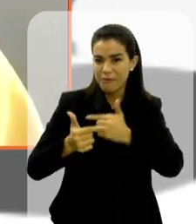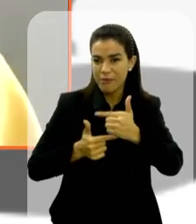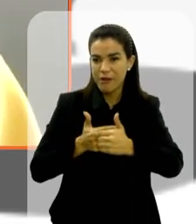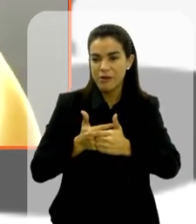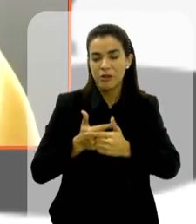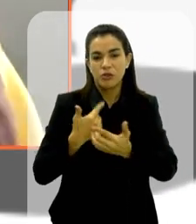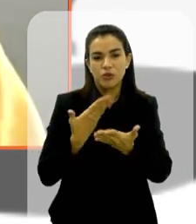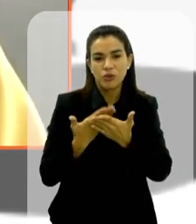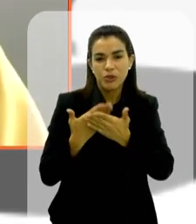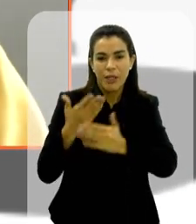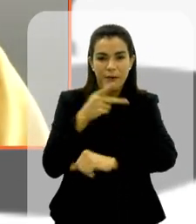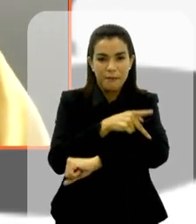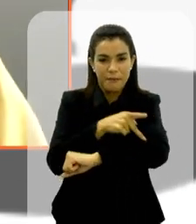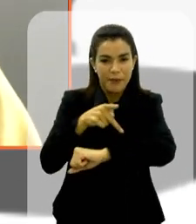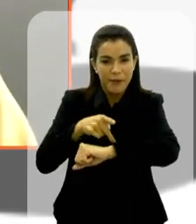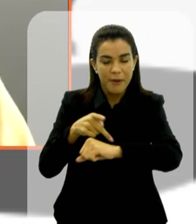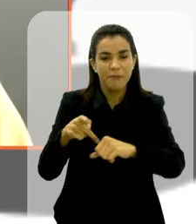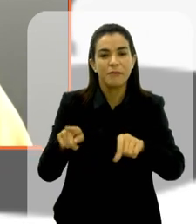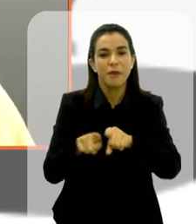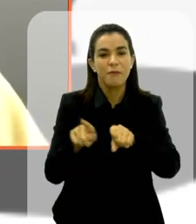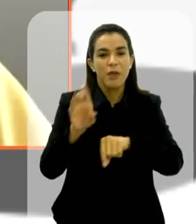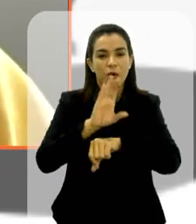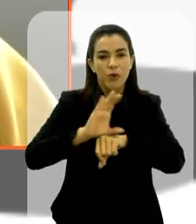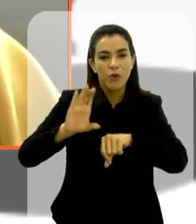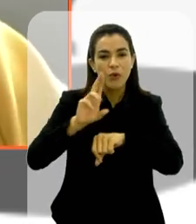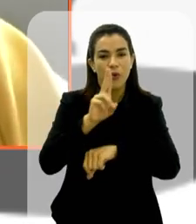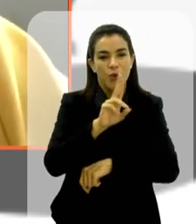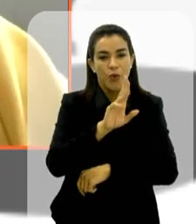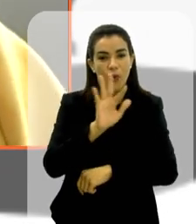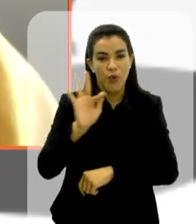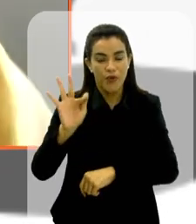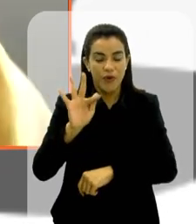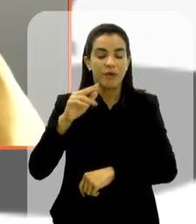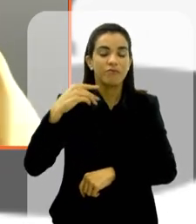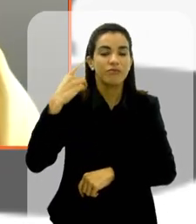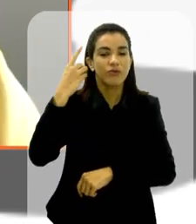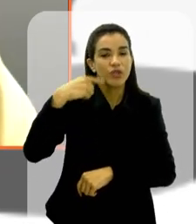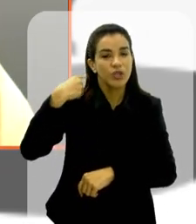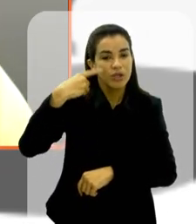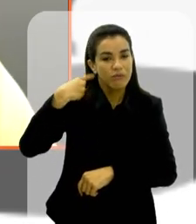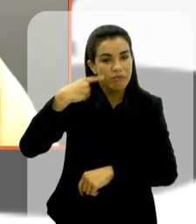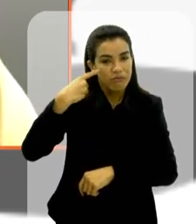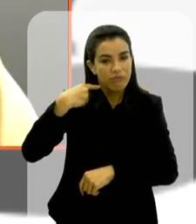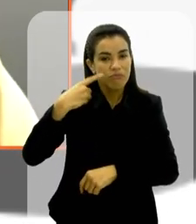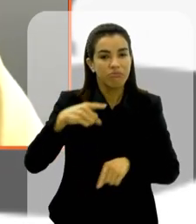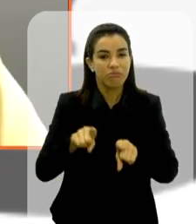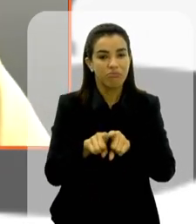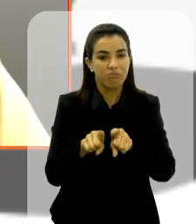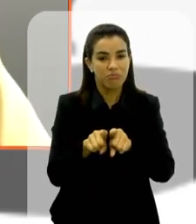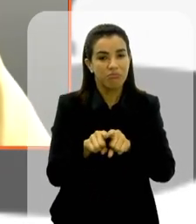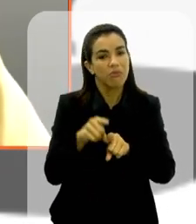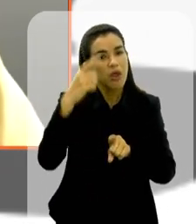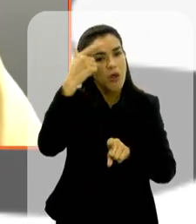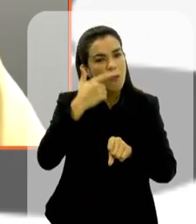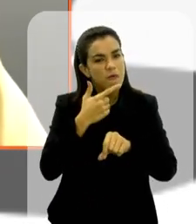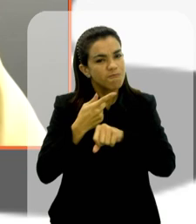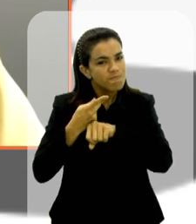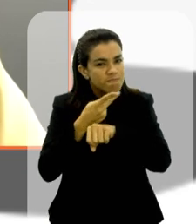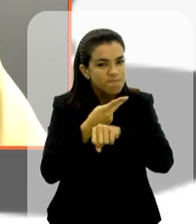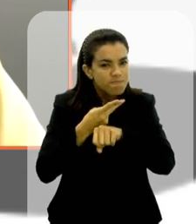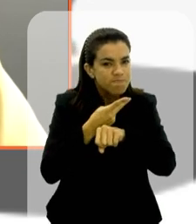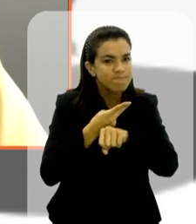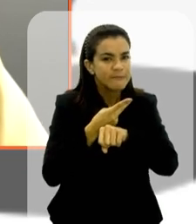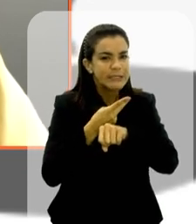fiz pedagogia, fiz o curso de Direito na UFES, e com relação a isso, eu procurei